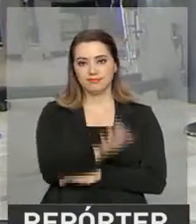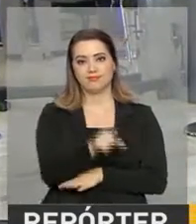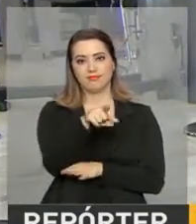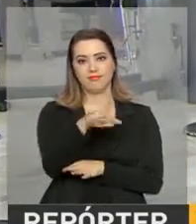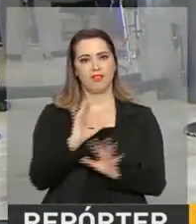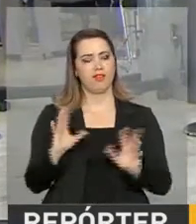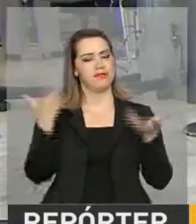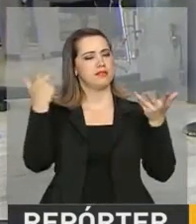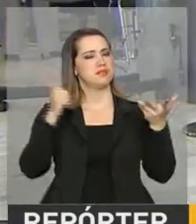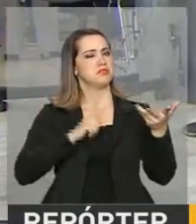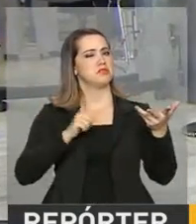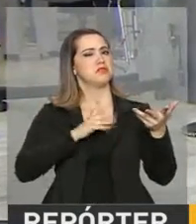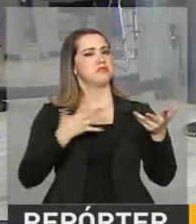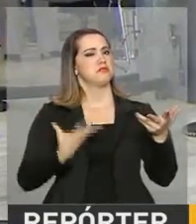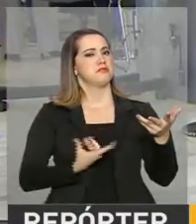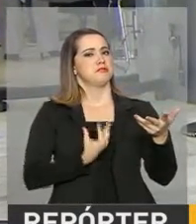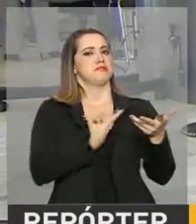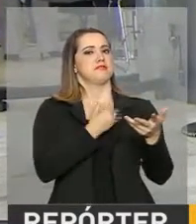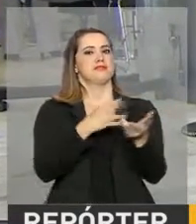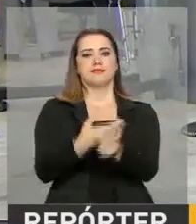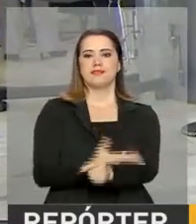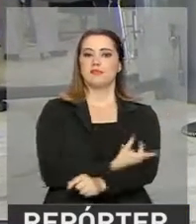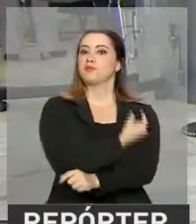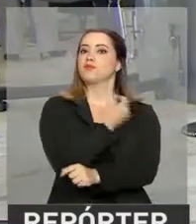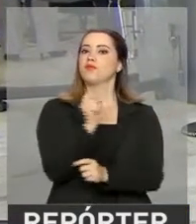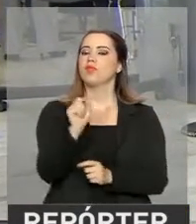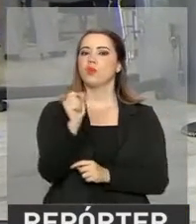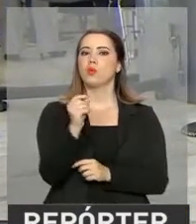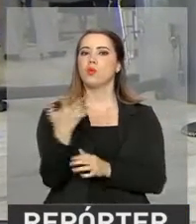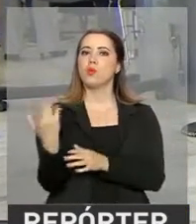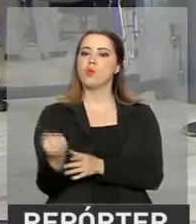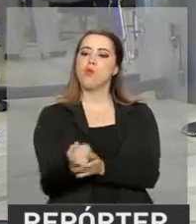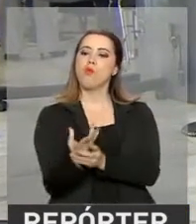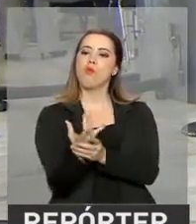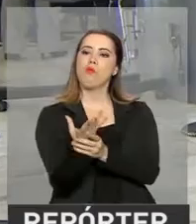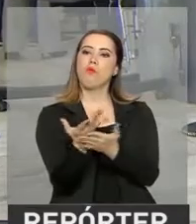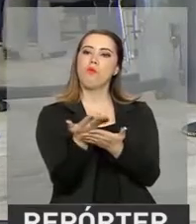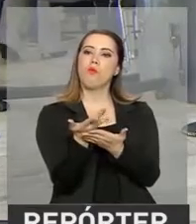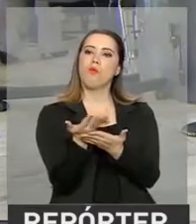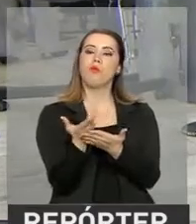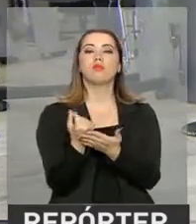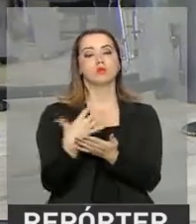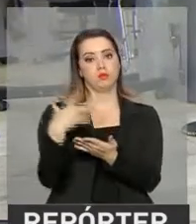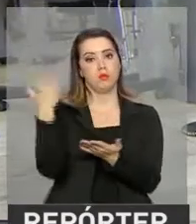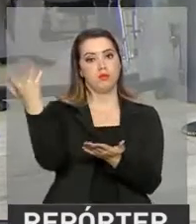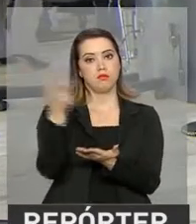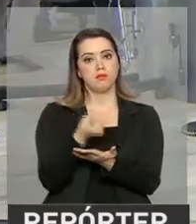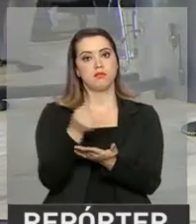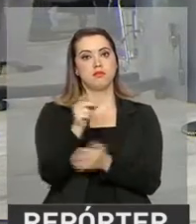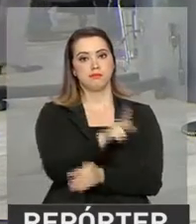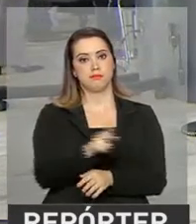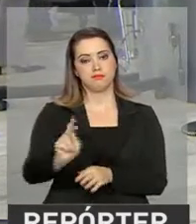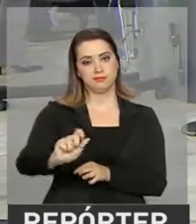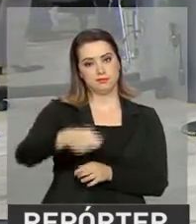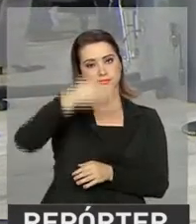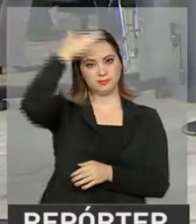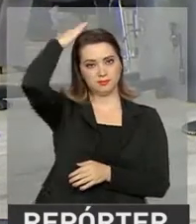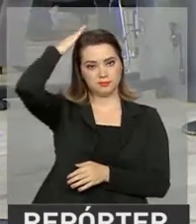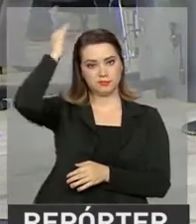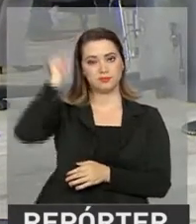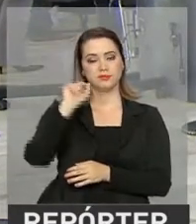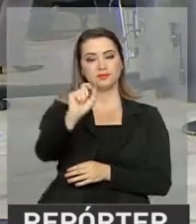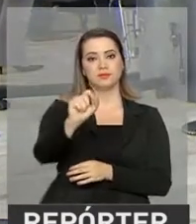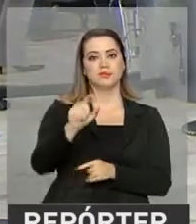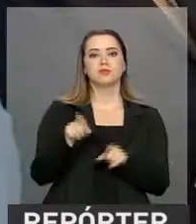cheia de simbolismo aqui no palácio do planalto o fogo paralímpico foi recepcionado pelo presidente em exercício michel